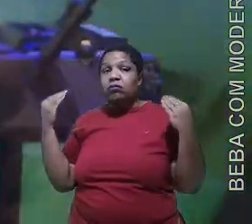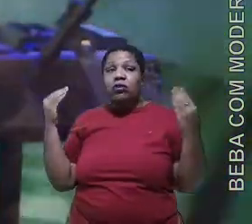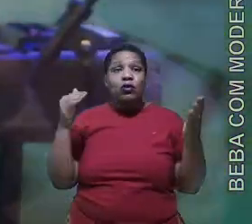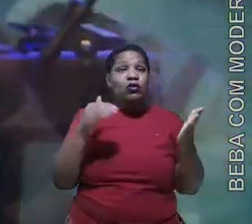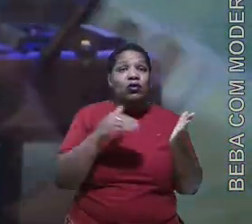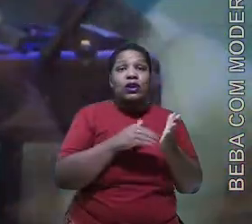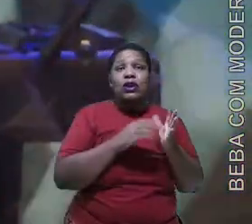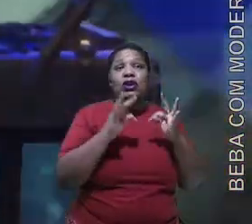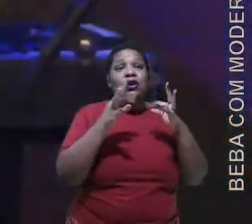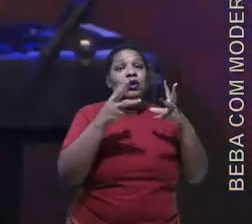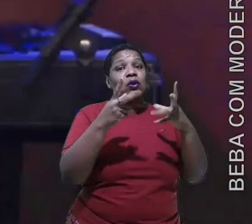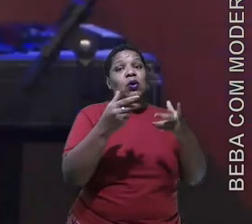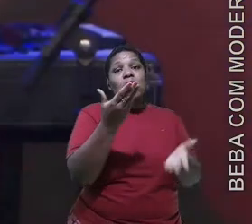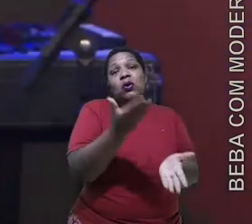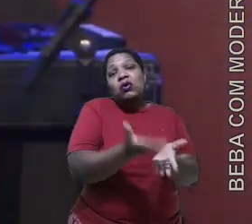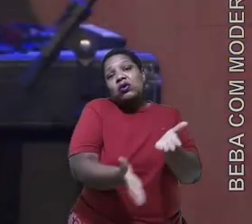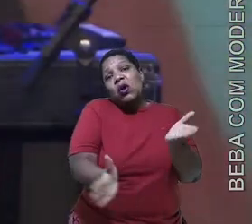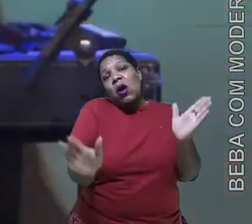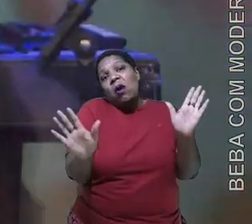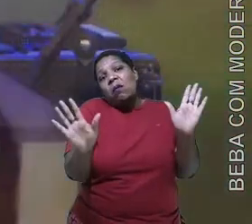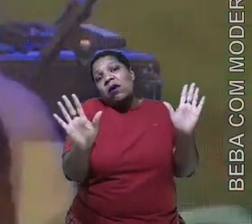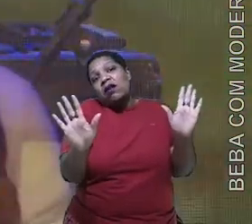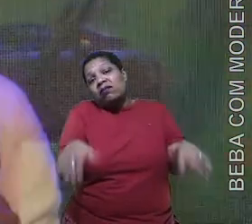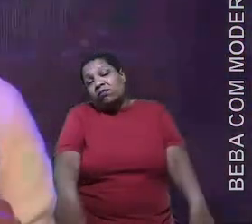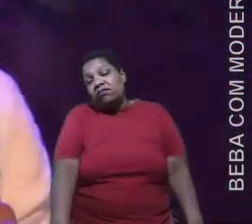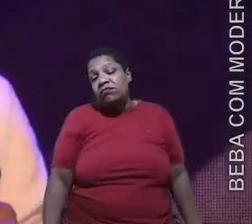no chão e